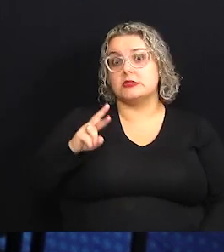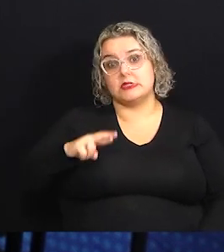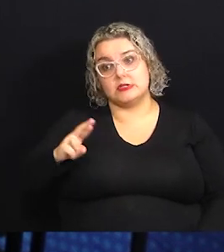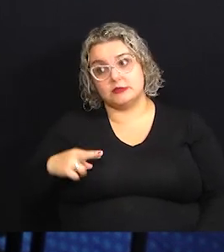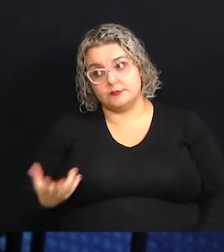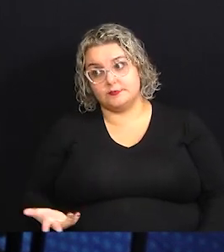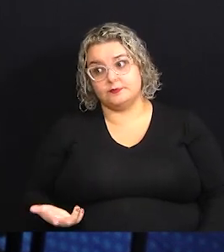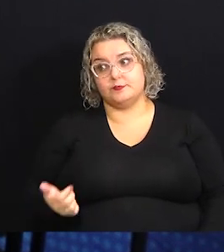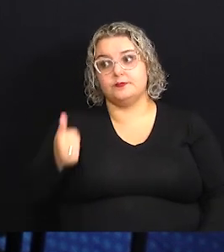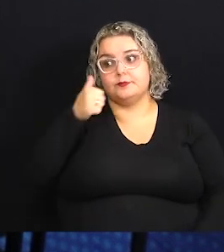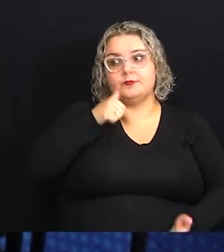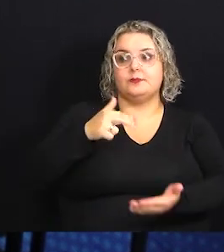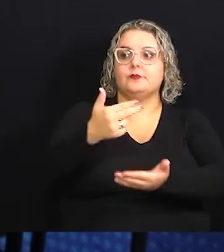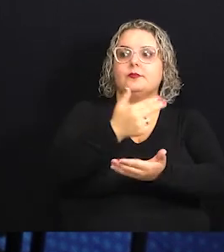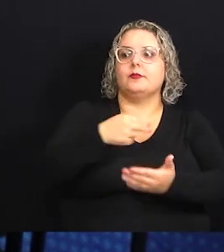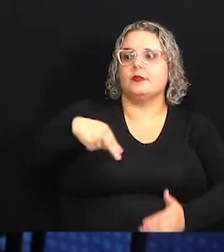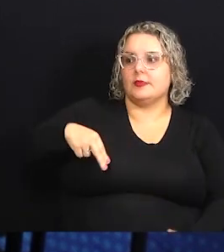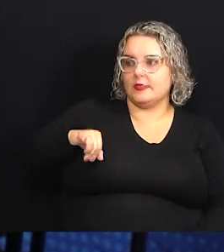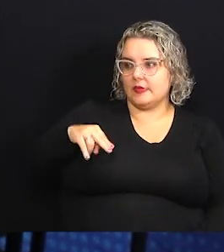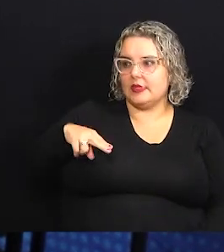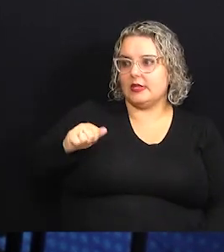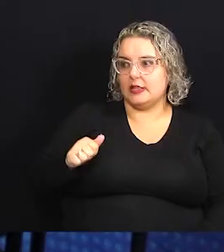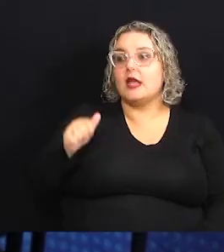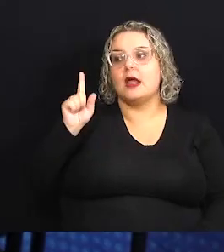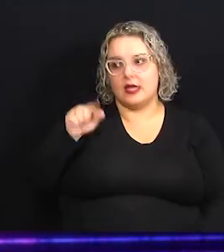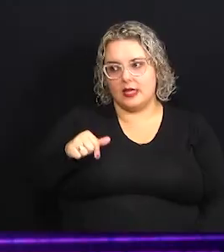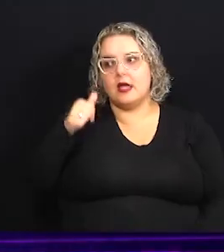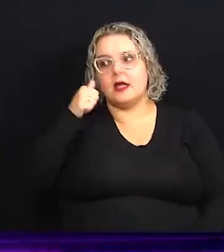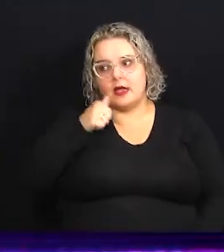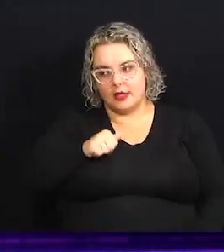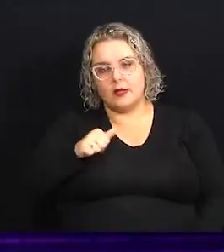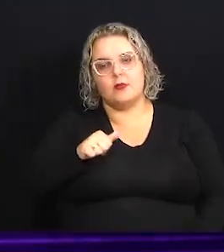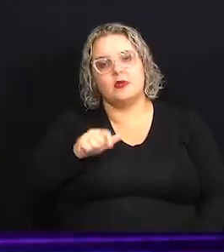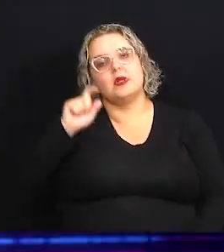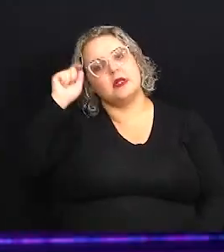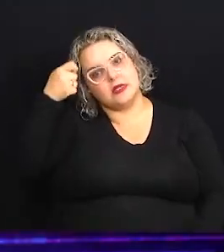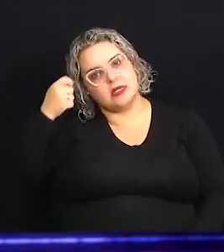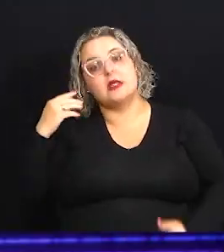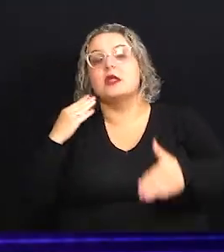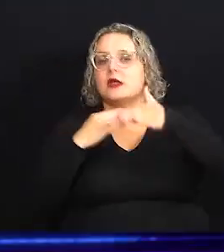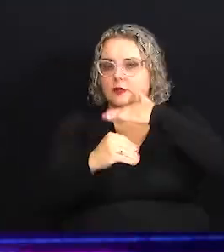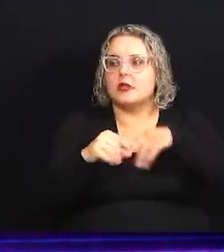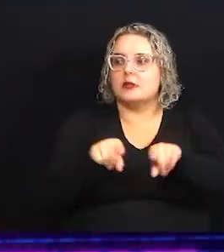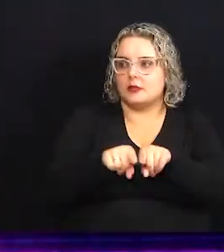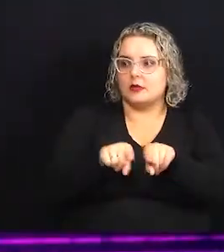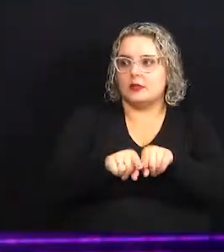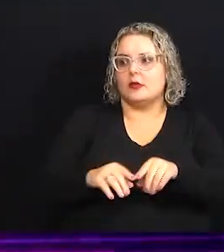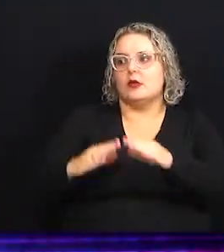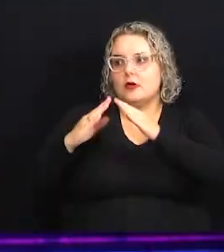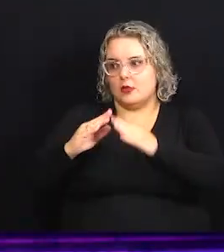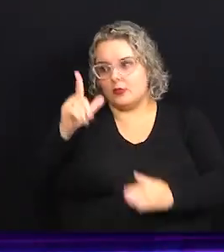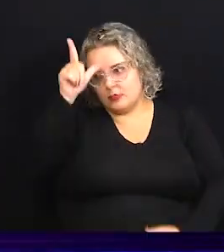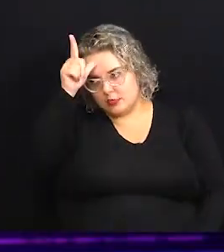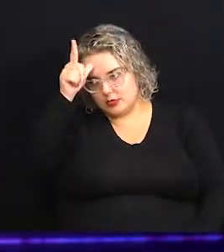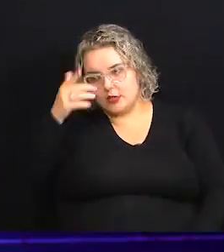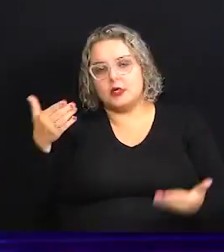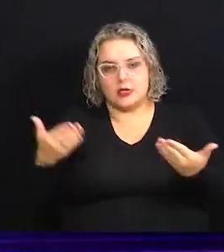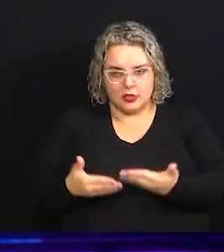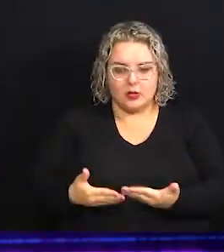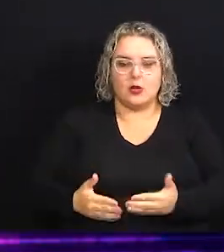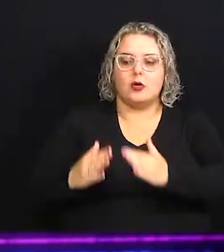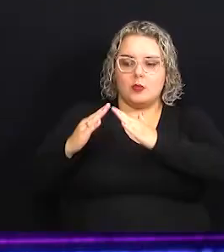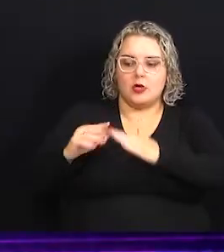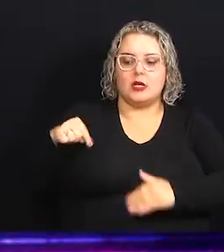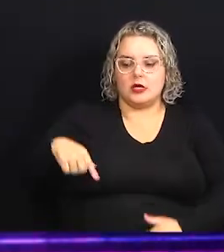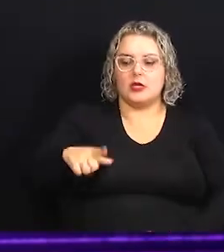A ilustradora da Nina é uma mulher negra, imigrante também, morava na Alemanha, agora mora aqui em Londres. Mas o